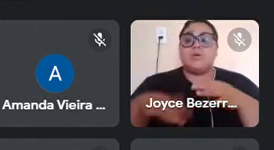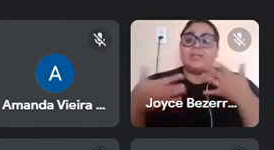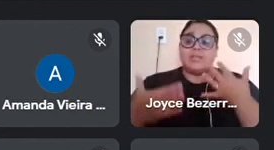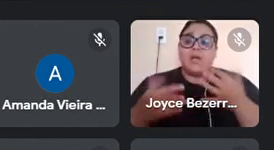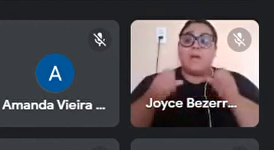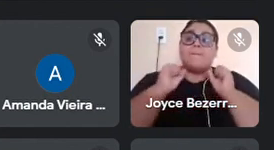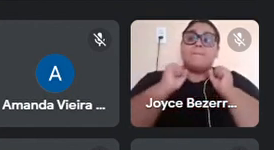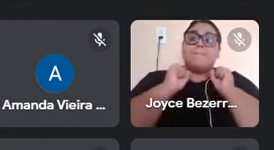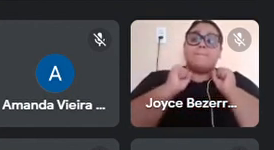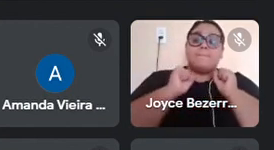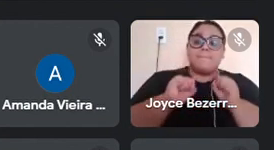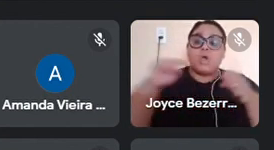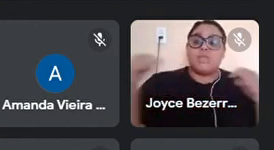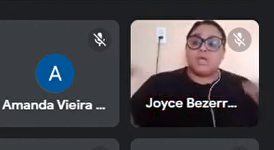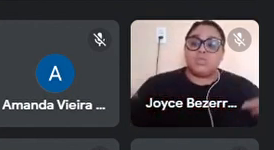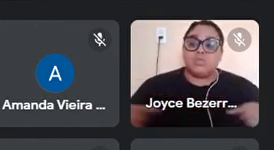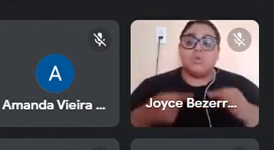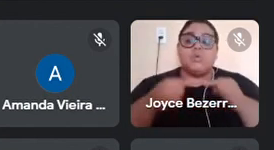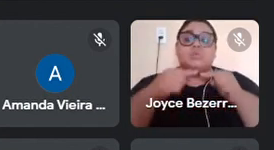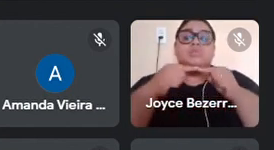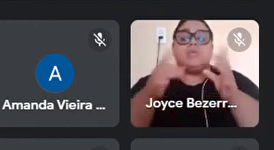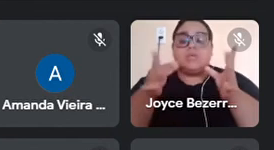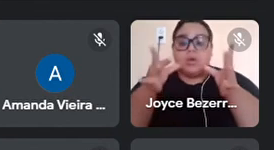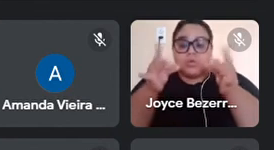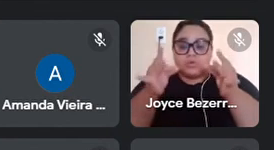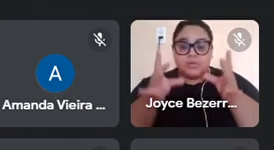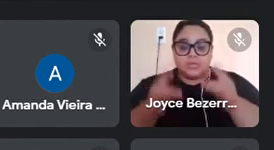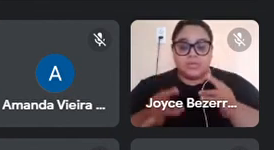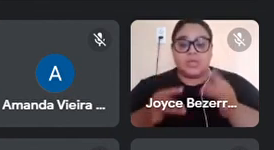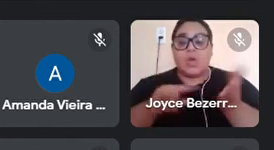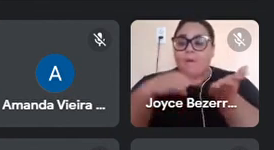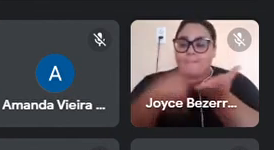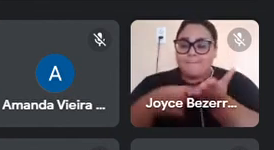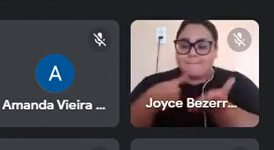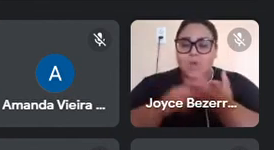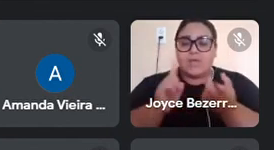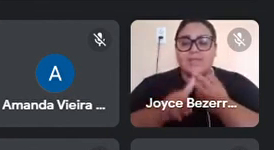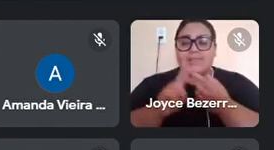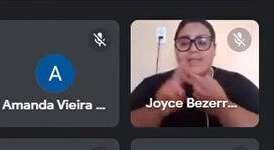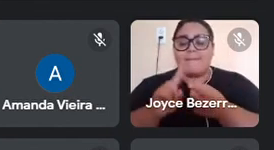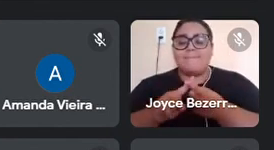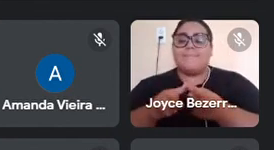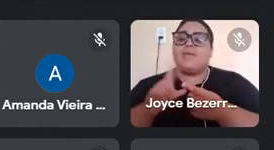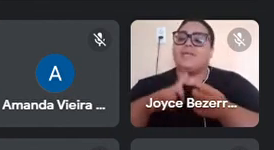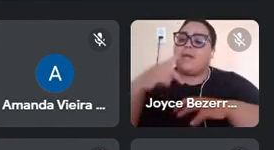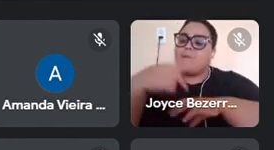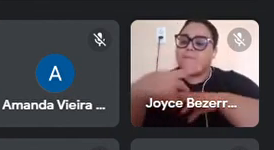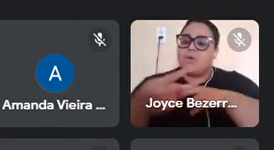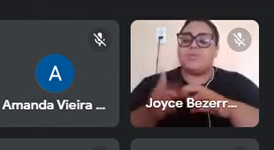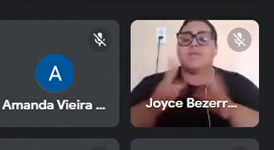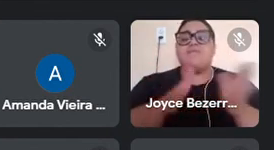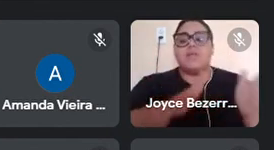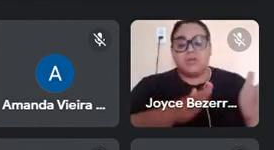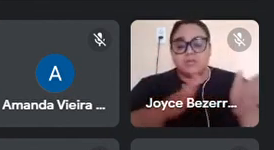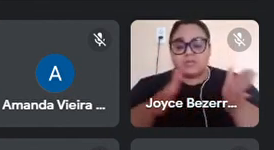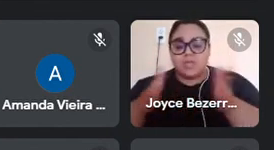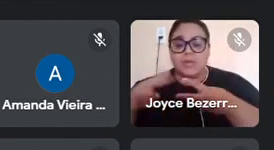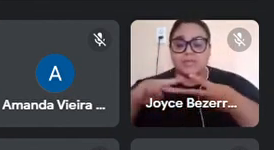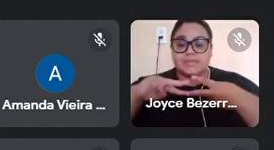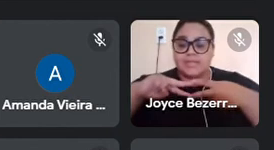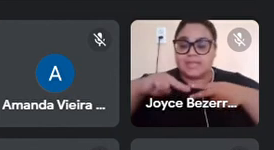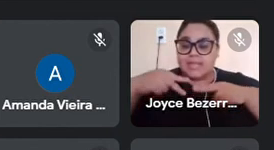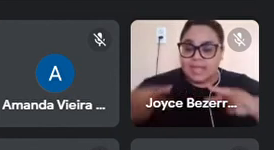pode associar a síntese de vetores recombinantes antígenos proteicos, porque a gente tem aqui a sequência de DNA